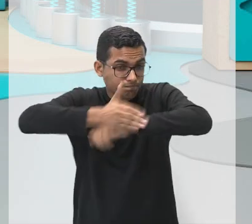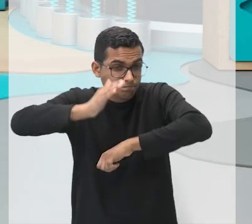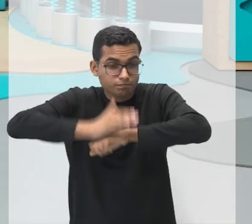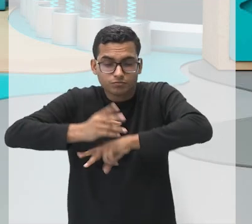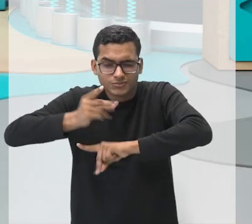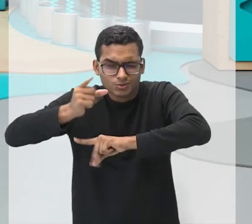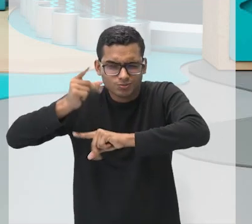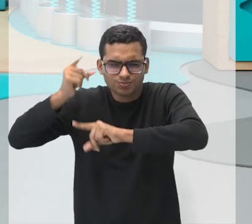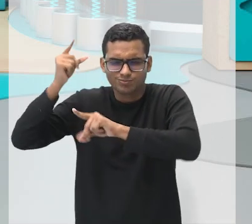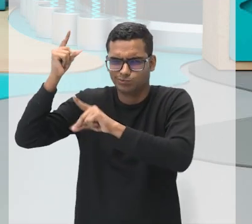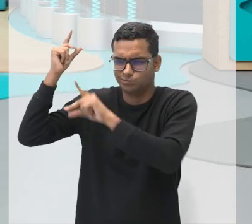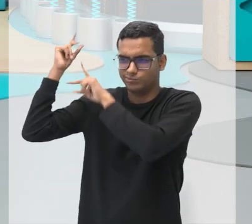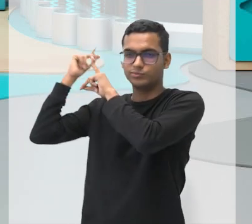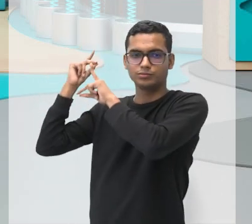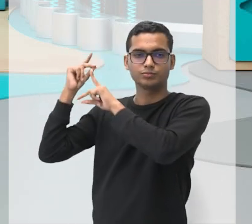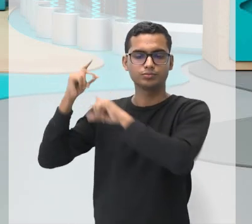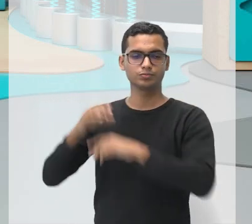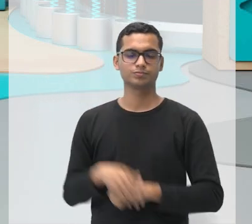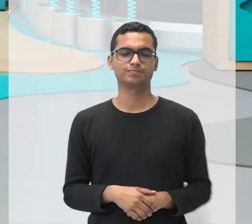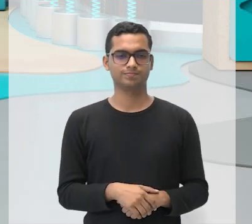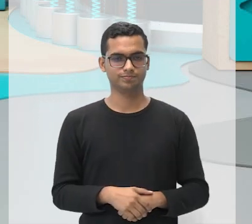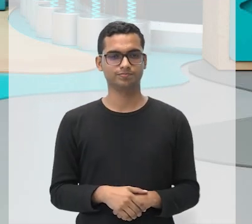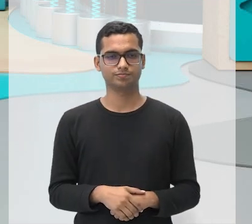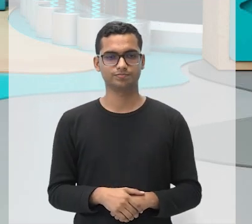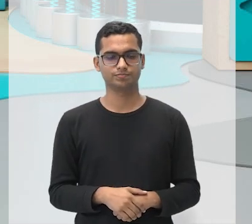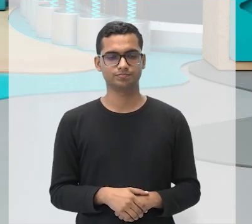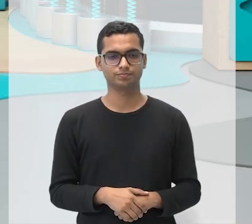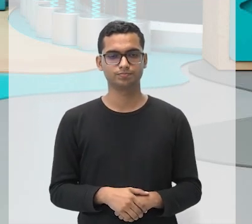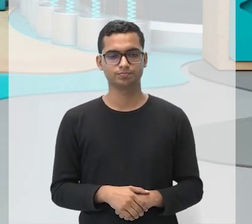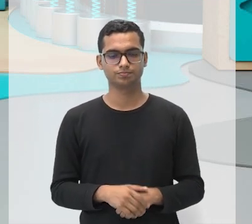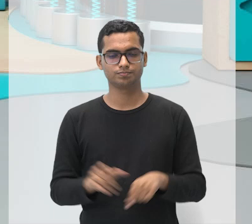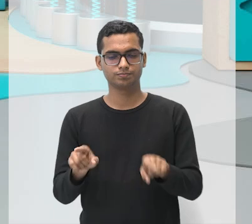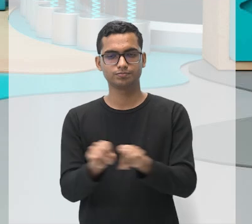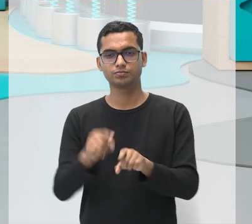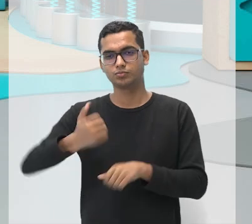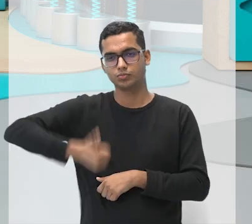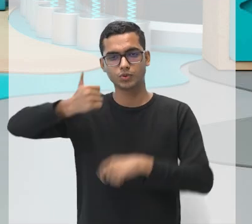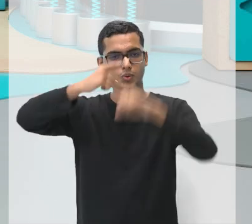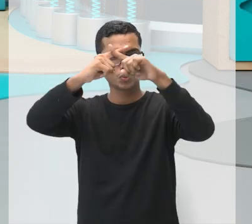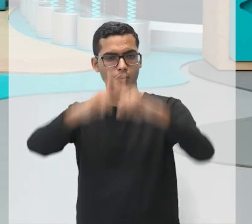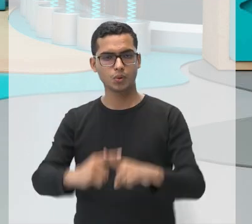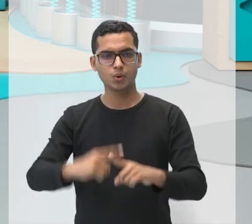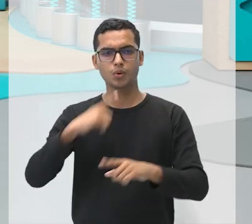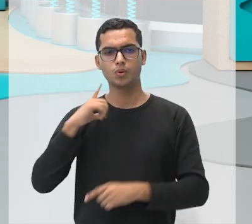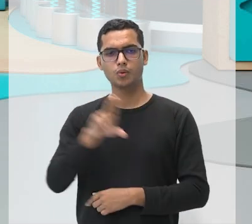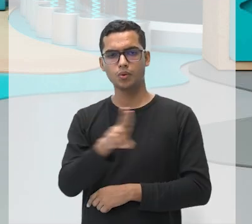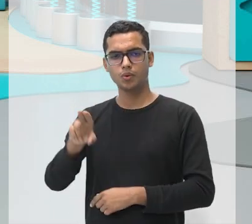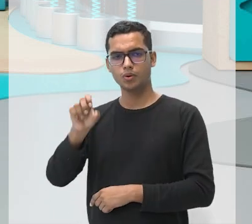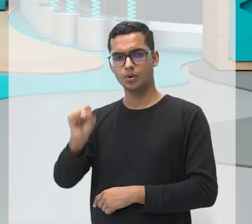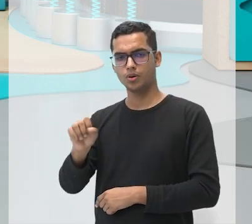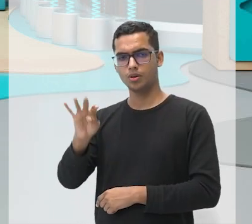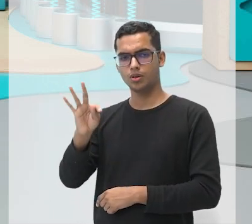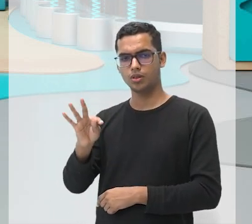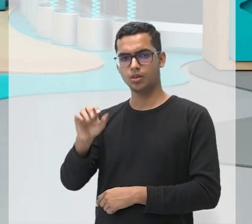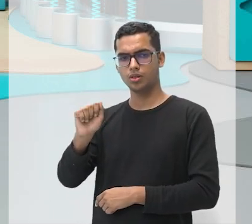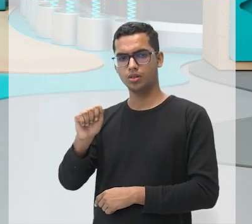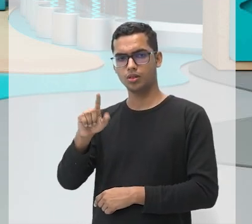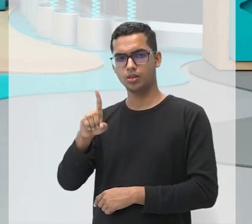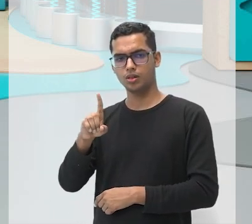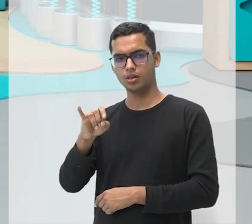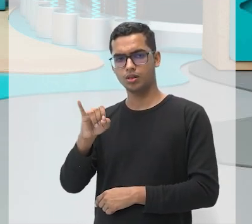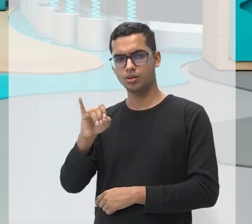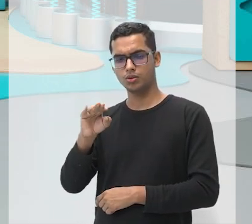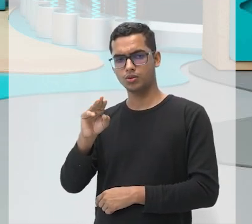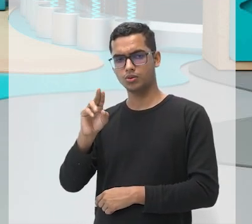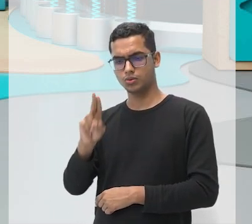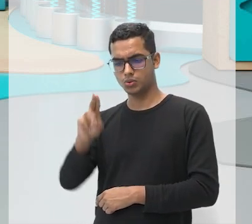esportiva mais antiga e ele teve aí a sua primeira prova, né, chamada Stadium, que era uma corrida de aproximadamente